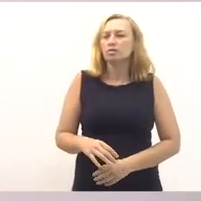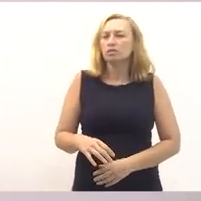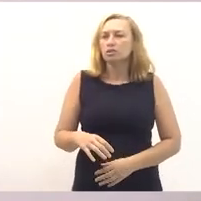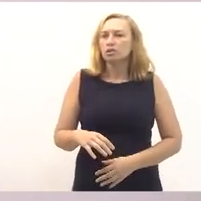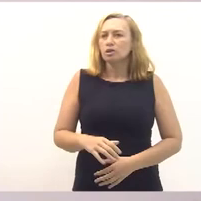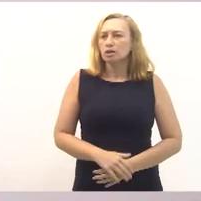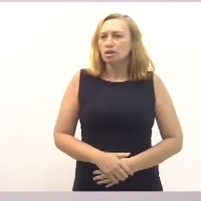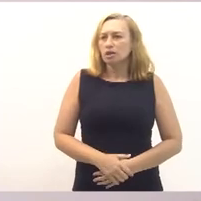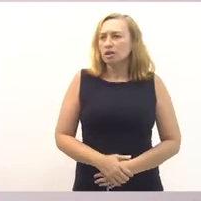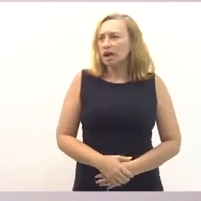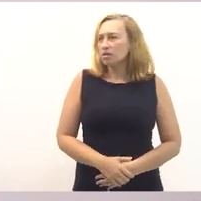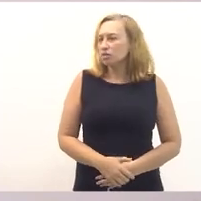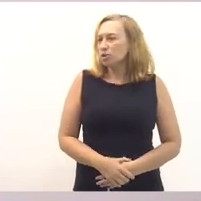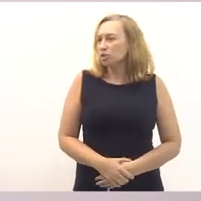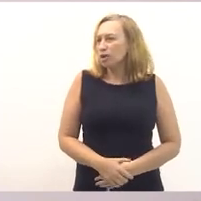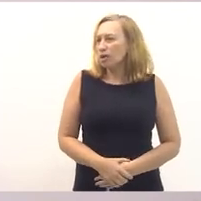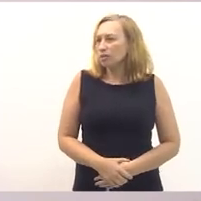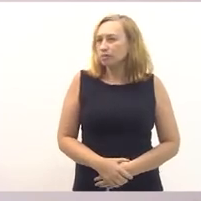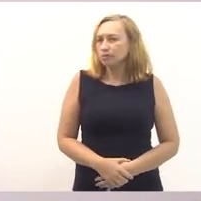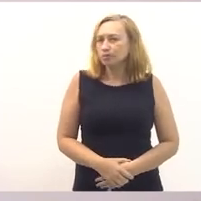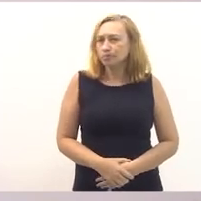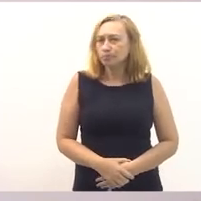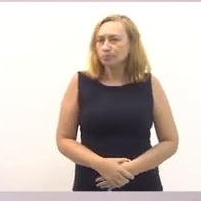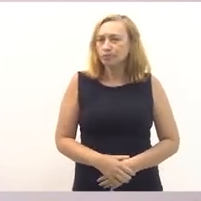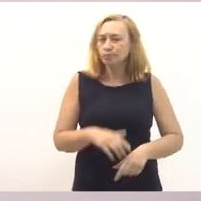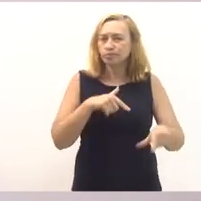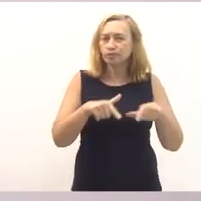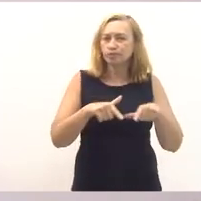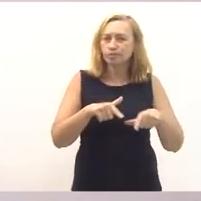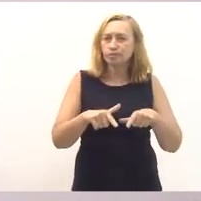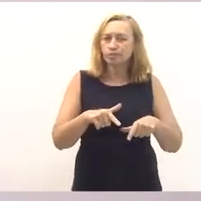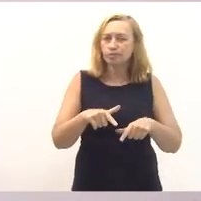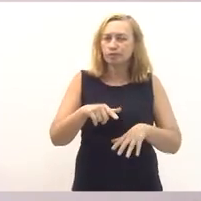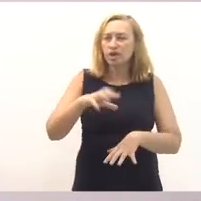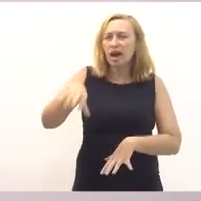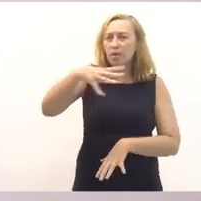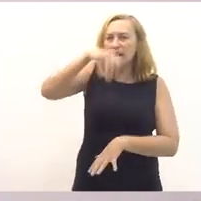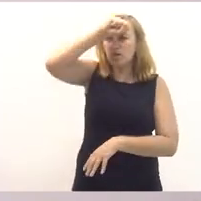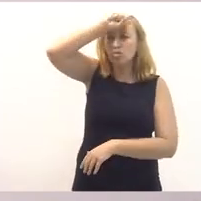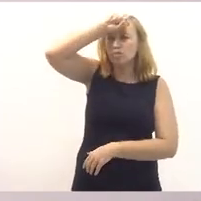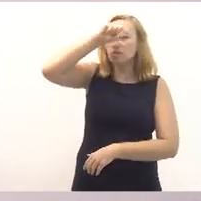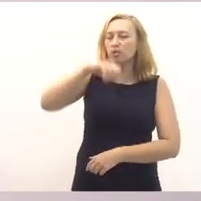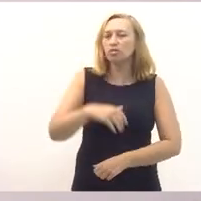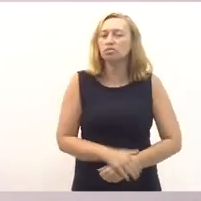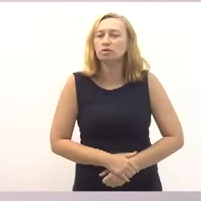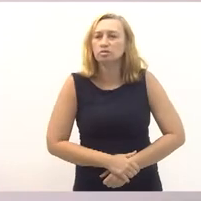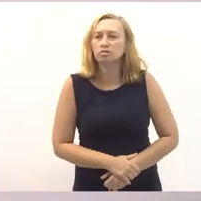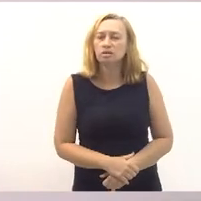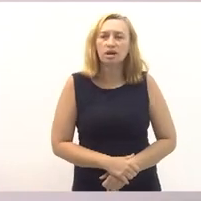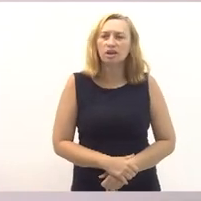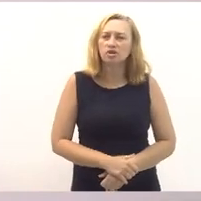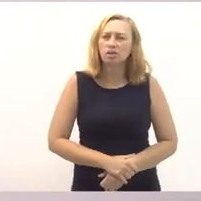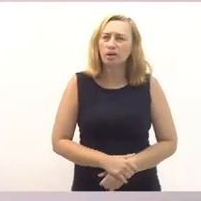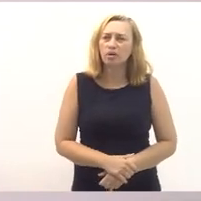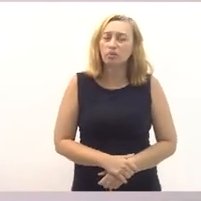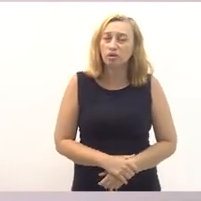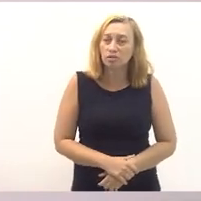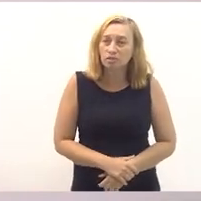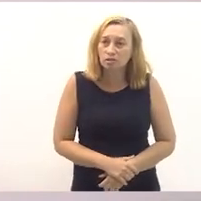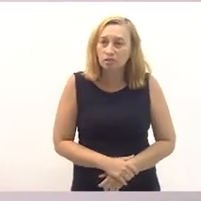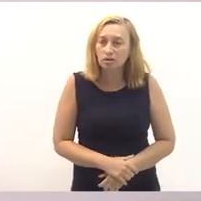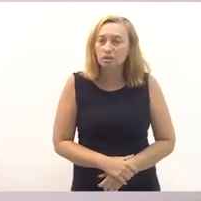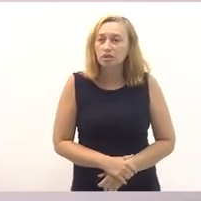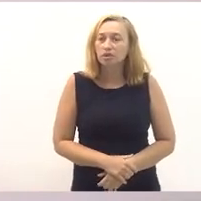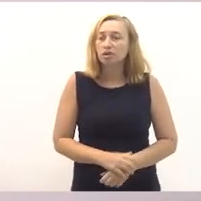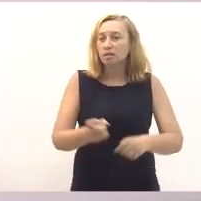como em o sangue o sangue eu não vou poder destrinchar essa história mas ele é o pai das folhas e vibra sobre